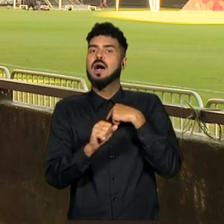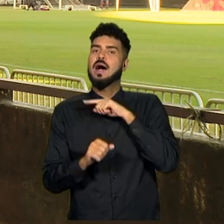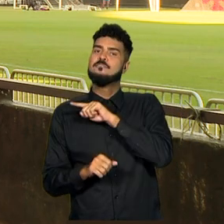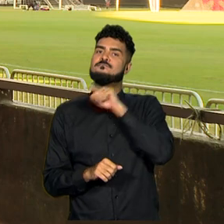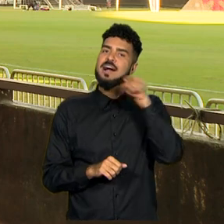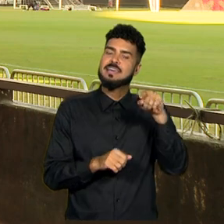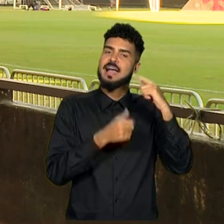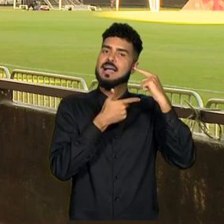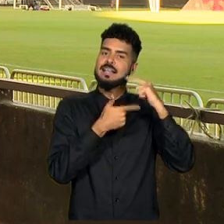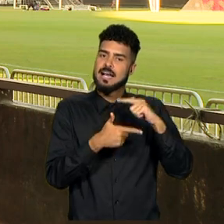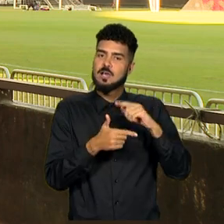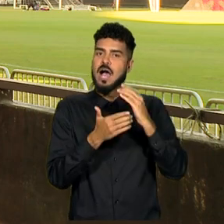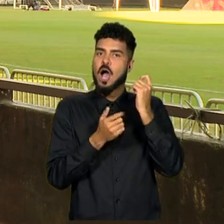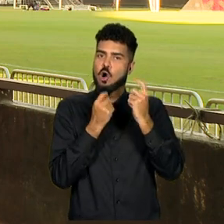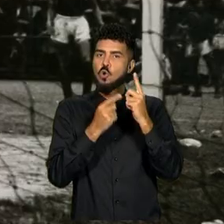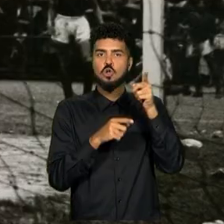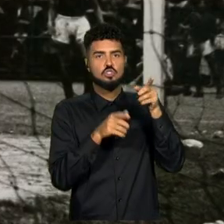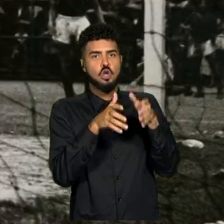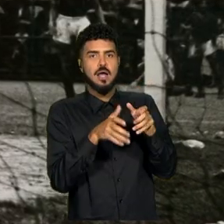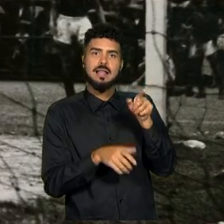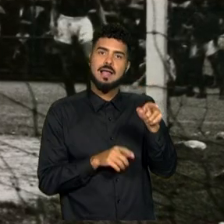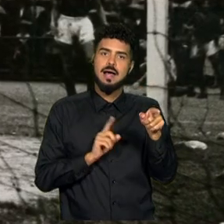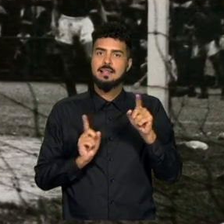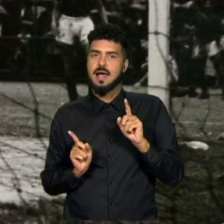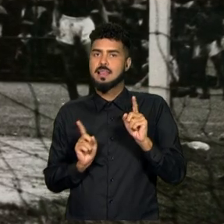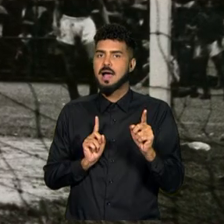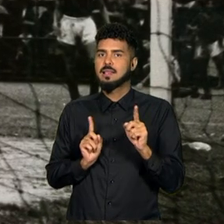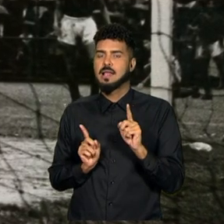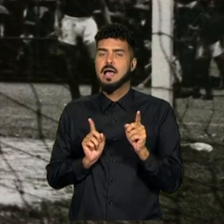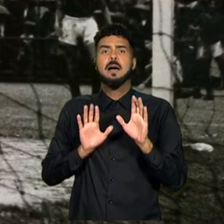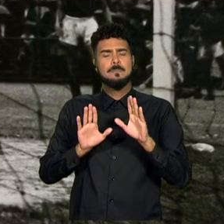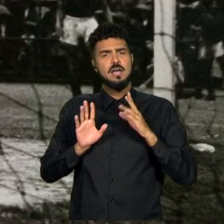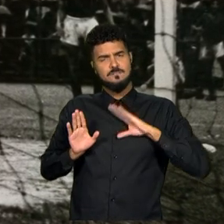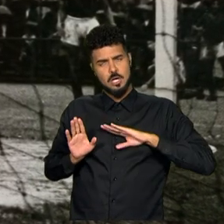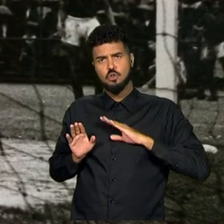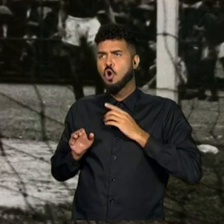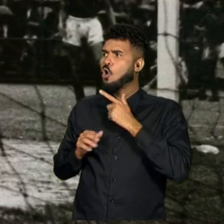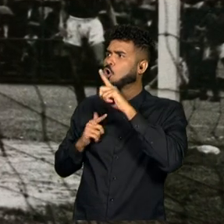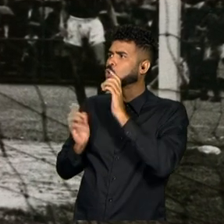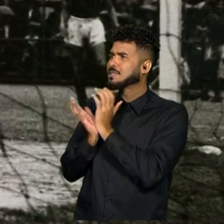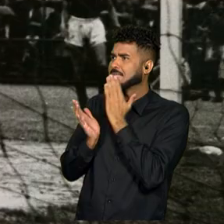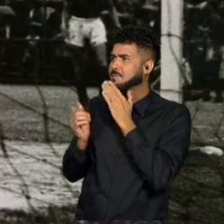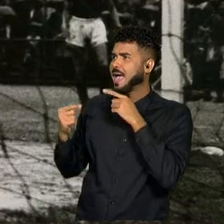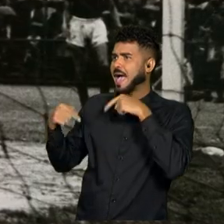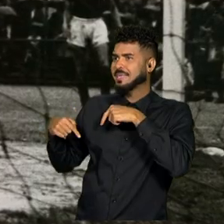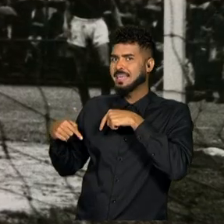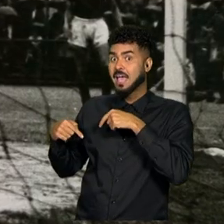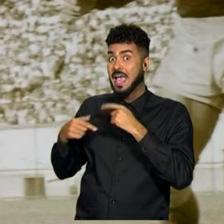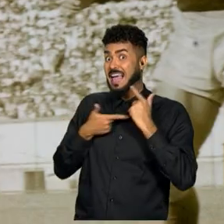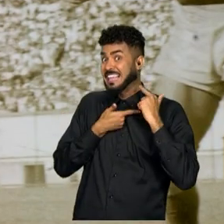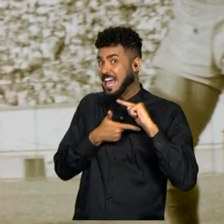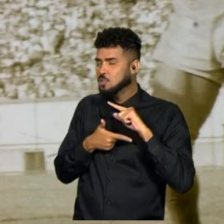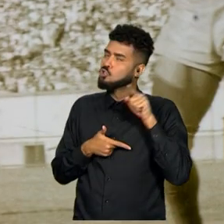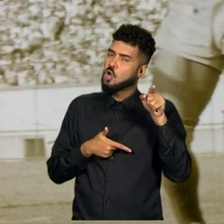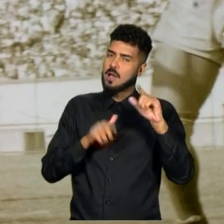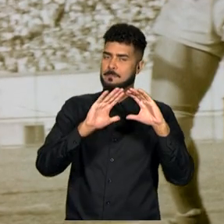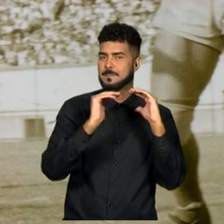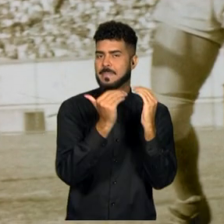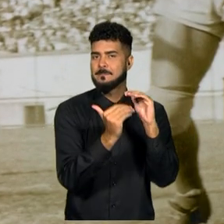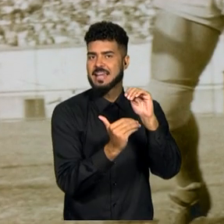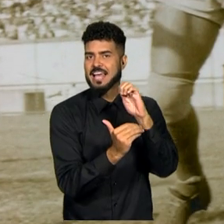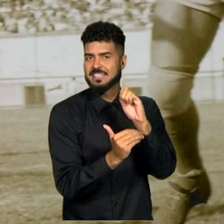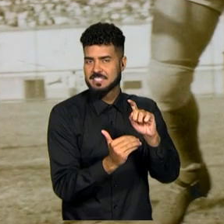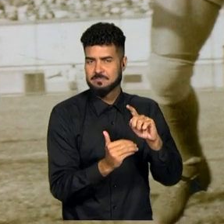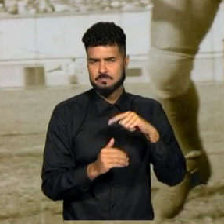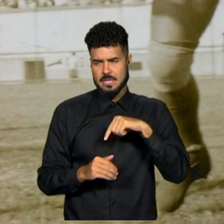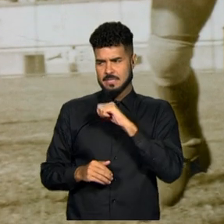os clássicos no Maracanã. Mas o Vasco continua atuando aqui contra outras equipes. Então, São Januário continua tendo,